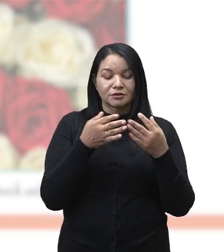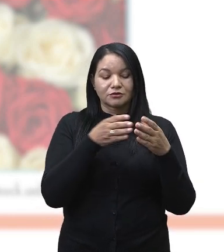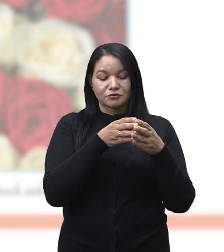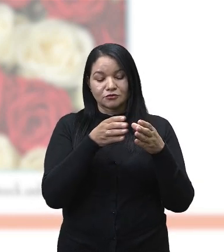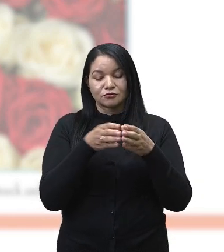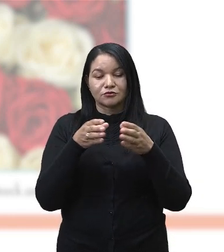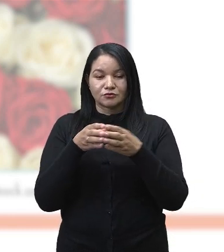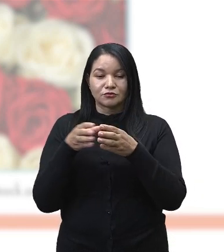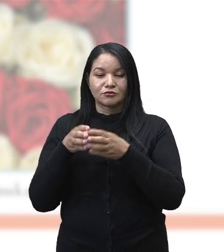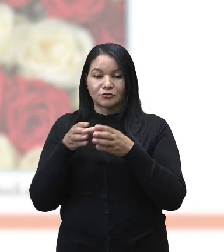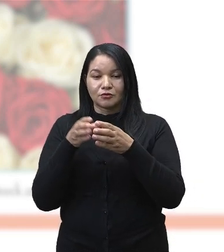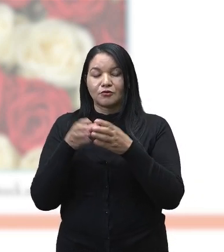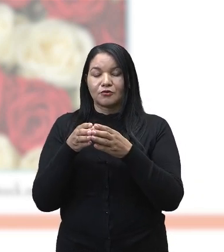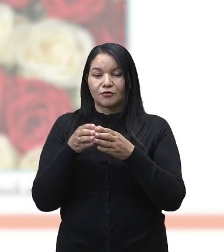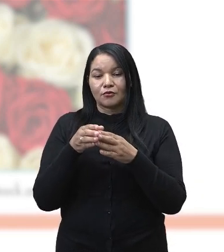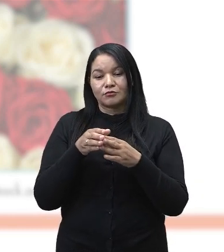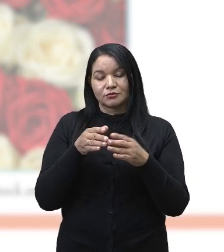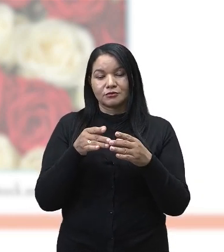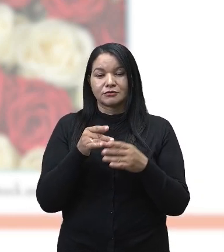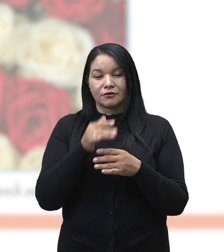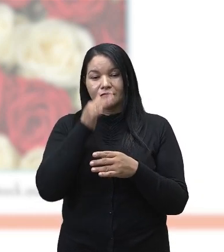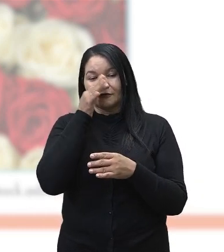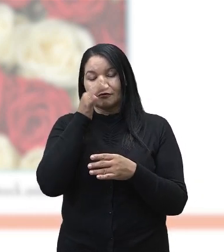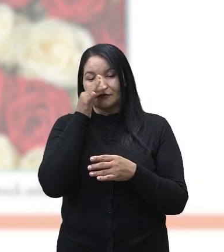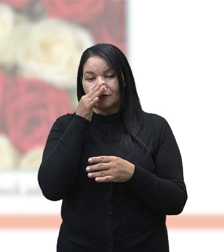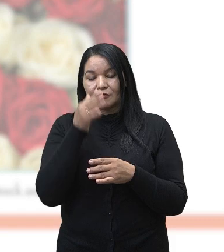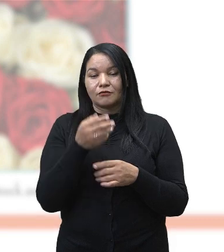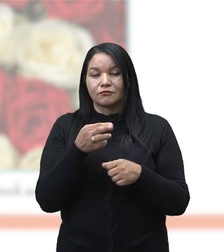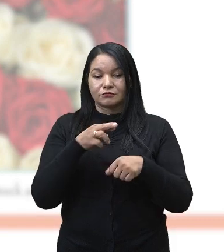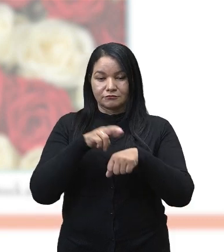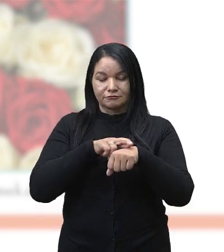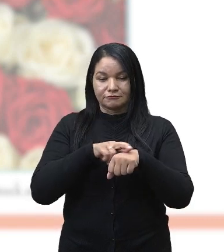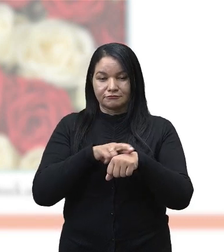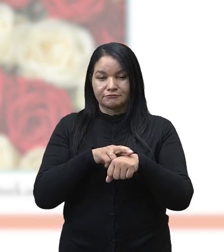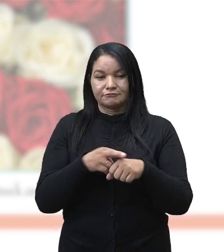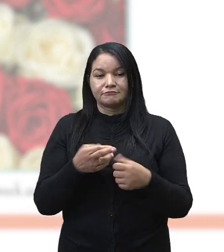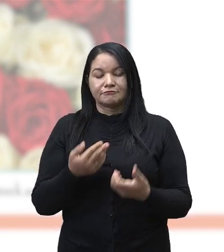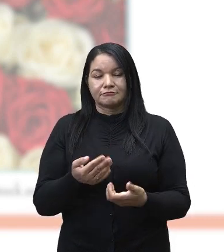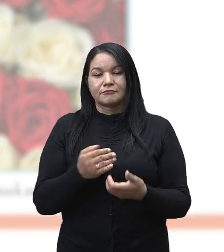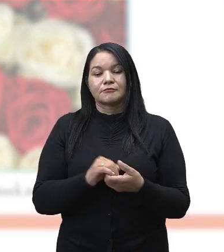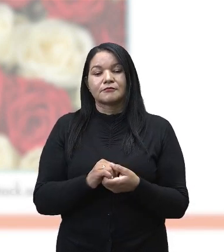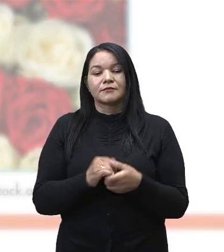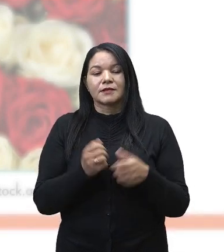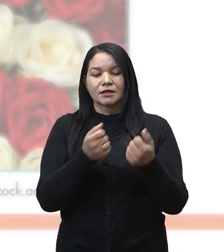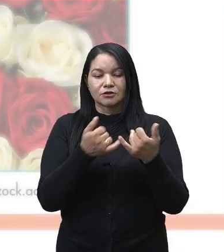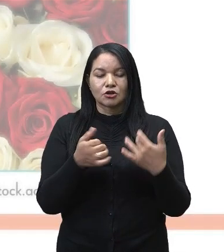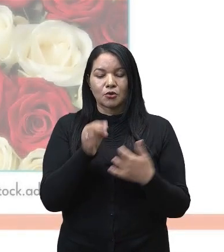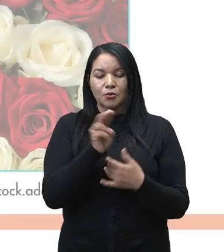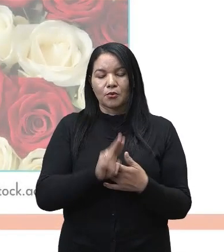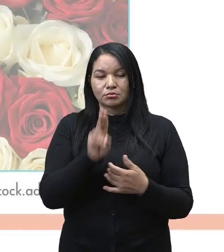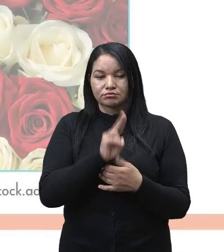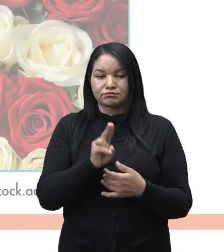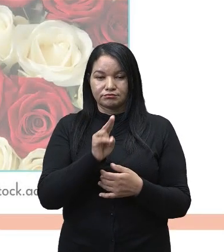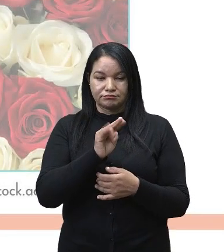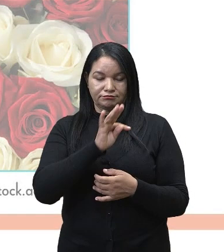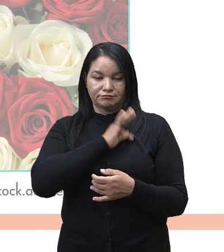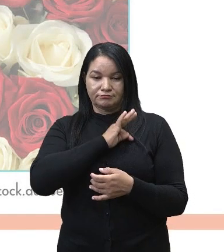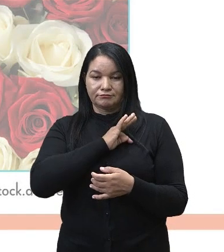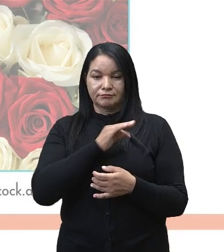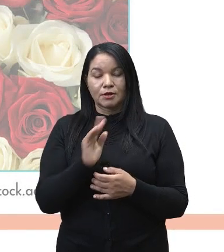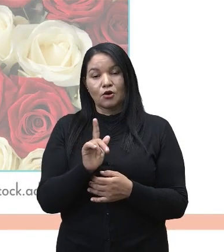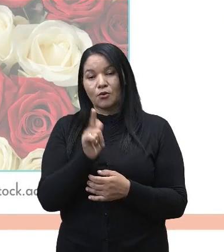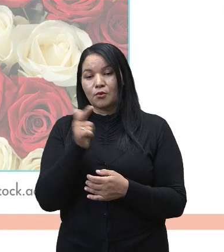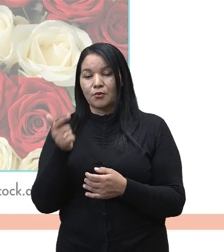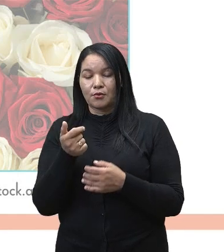da rosa, de uma simples flor. Mas aí ele está fazendo uso de uma descrição mais técnica. Agora nós vamos